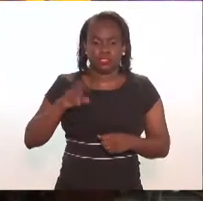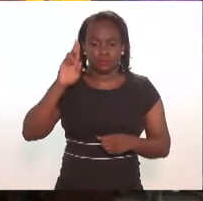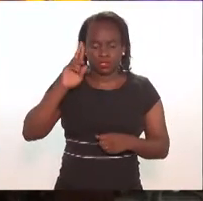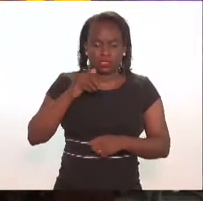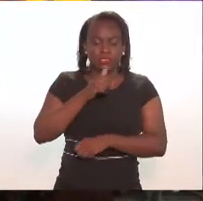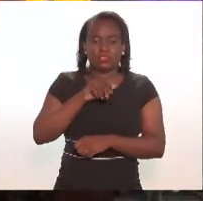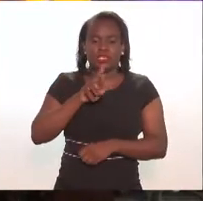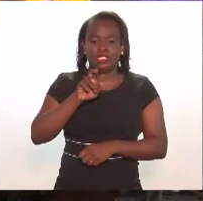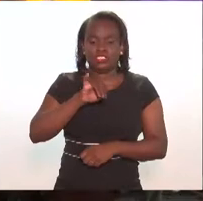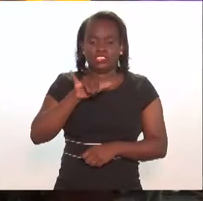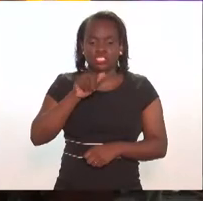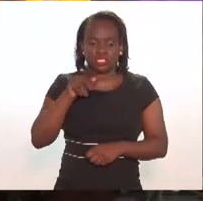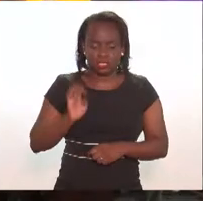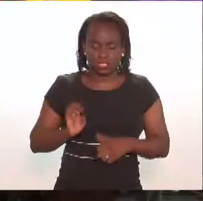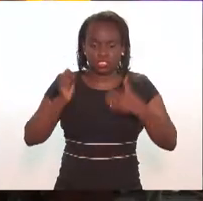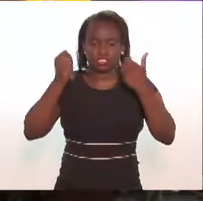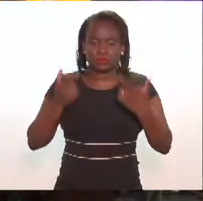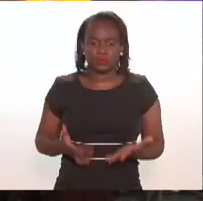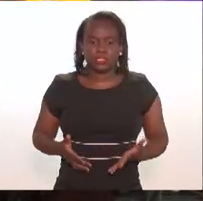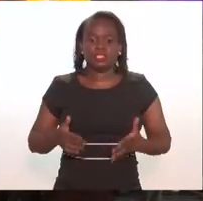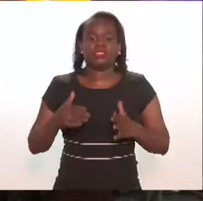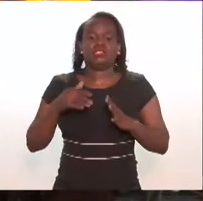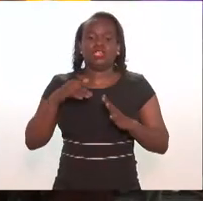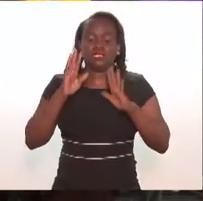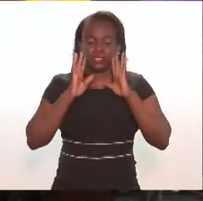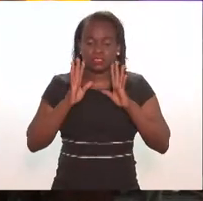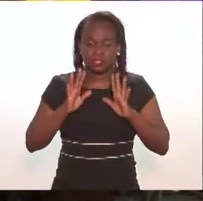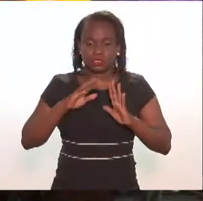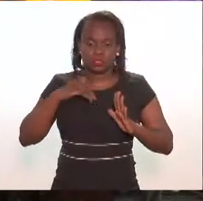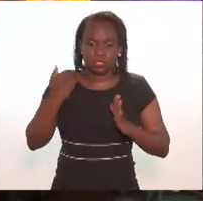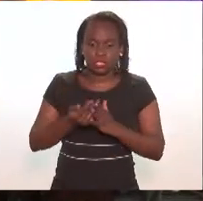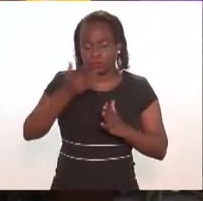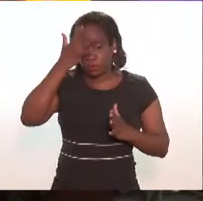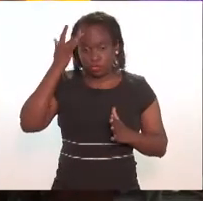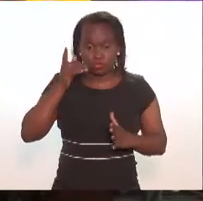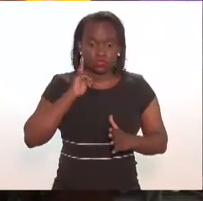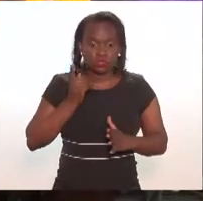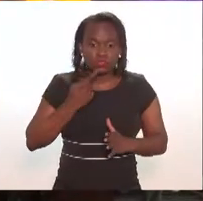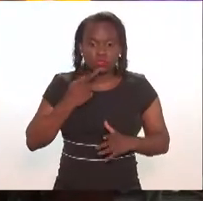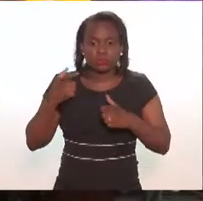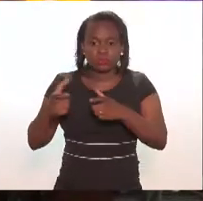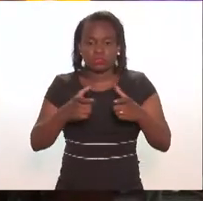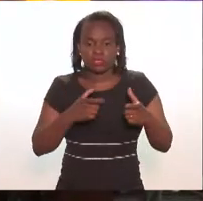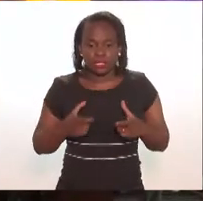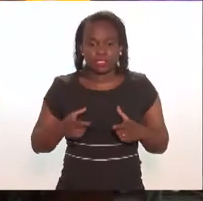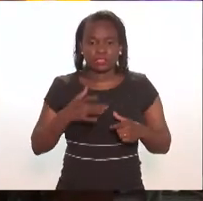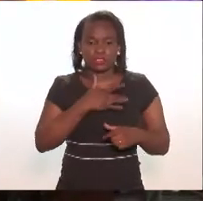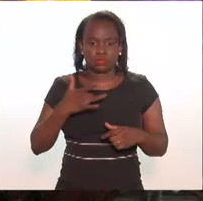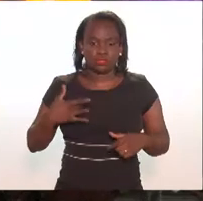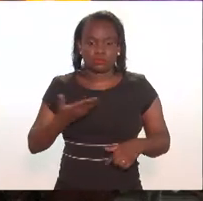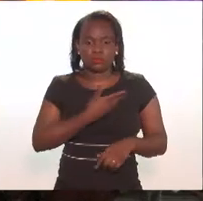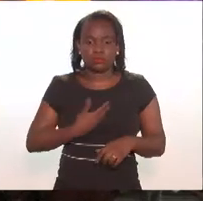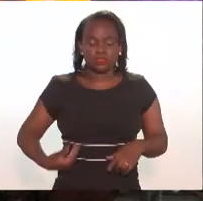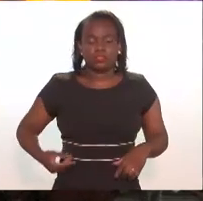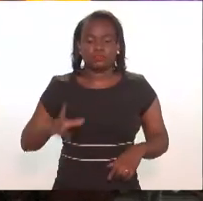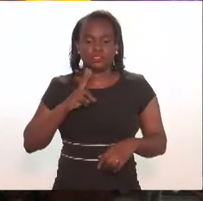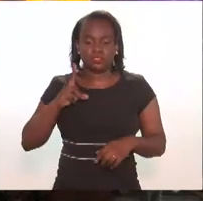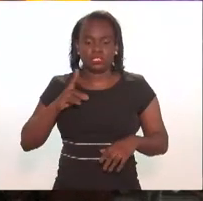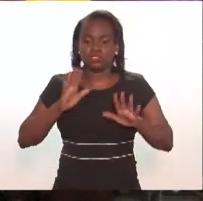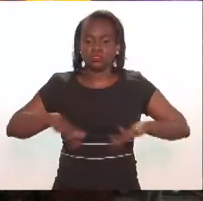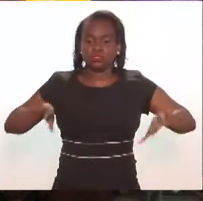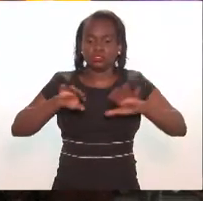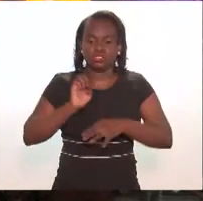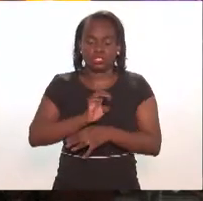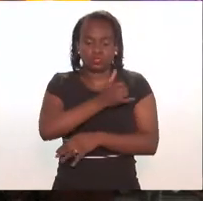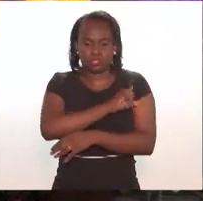enfermeira Rejane, que dispõe sobre o Programa de Atendimento Integral à Saúde da Pessoa Surda nas unidades de saúde pública e privada no âmbito do Estado do Rio de